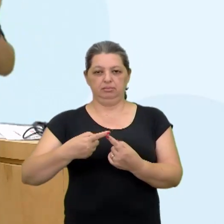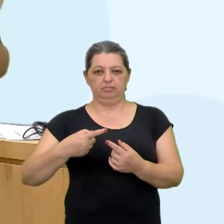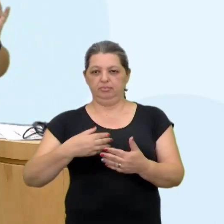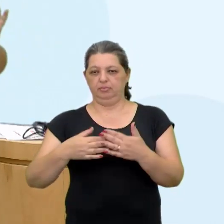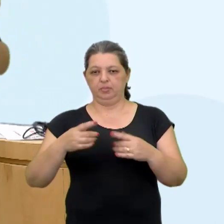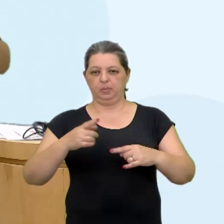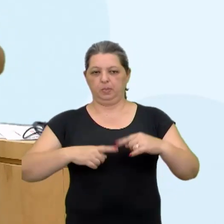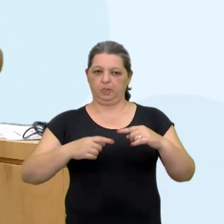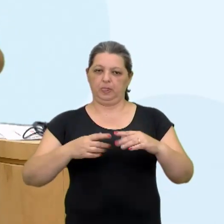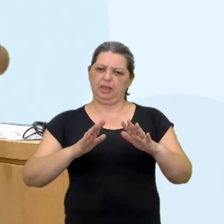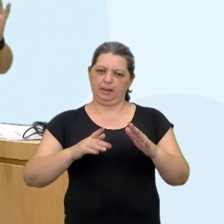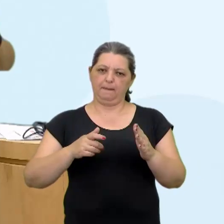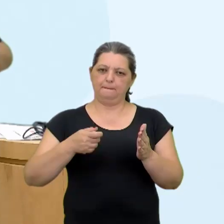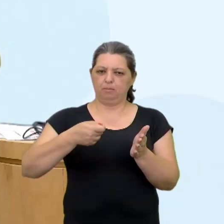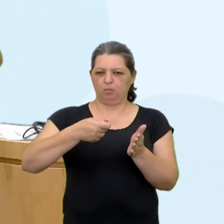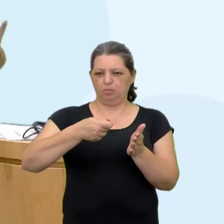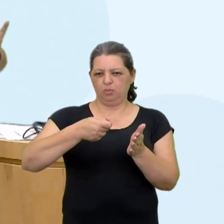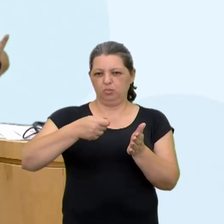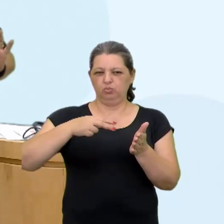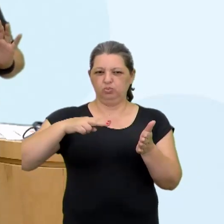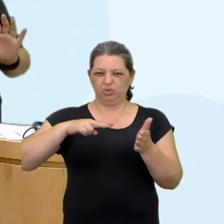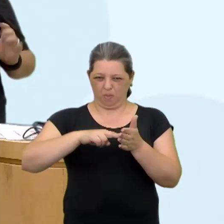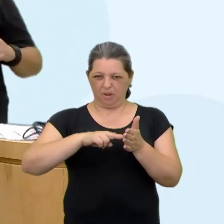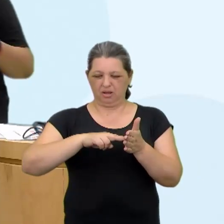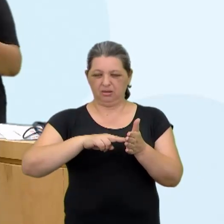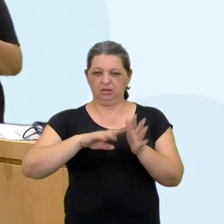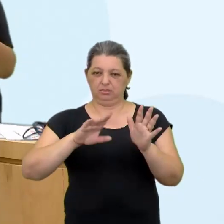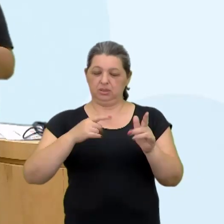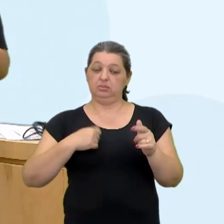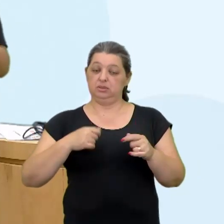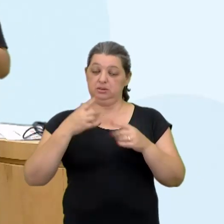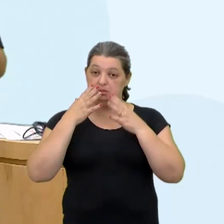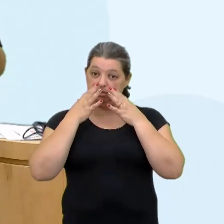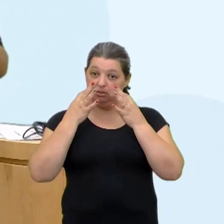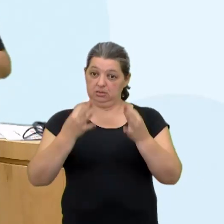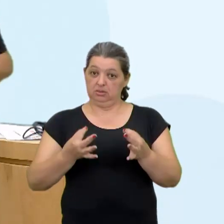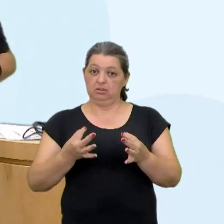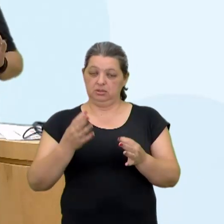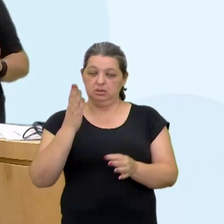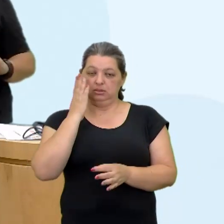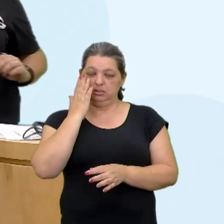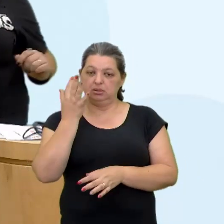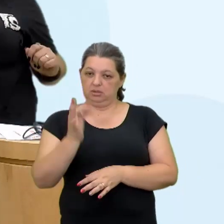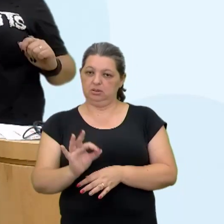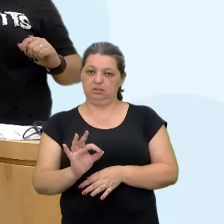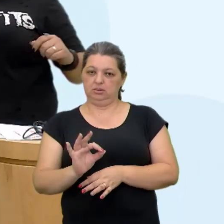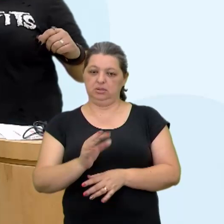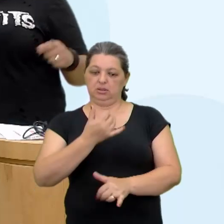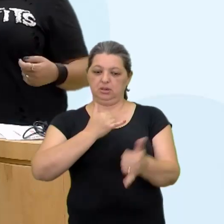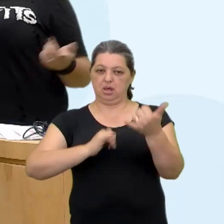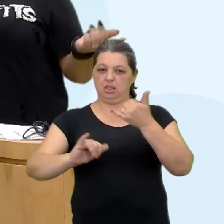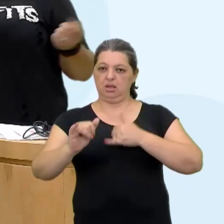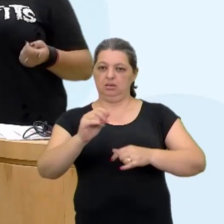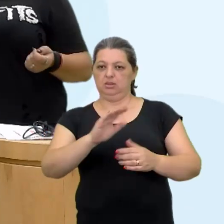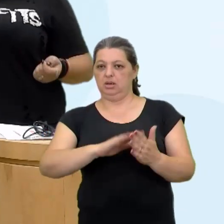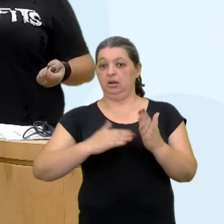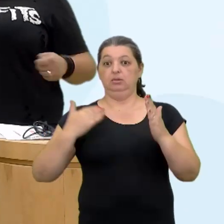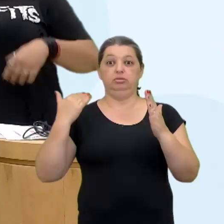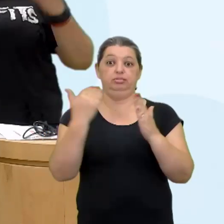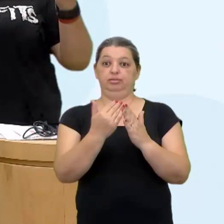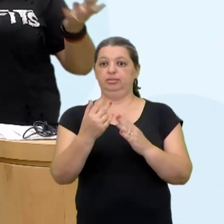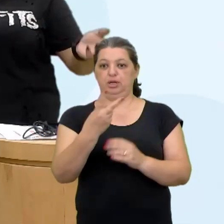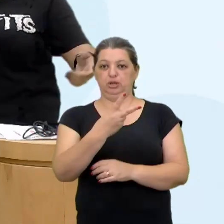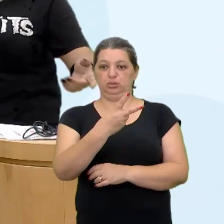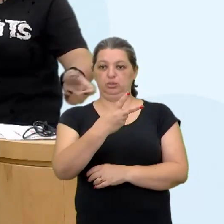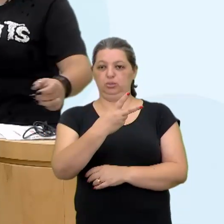na tomada, dependendo. Só que tem que tomar muito cuidado, porque você tem que ter algum resistor ali para ter certeza que não tá chegando muita energia, né? Taca numa